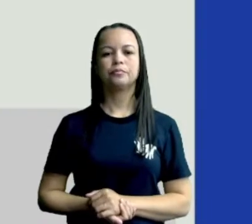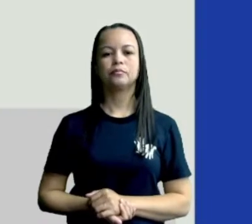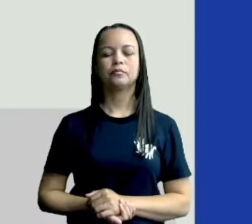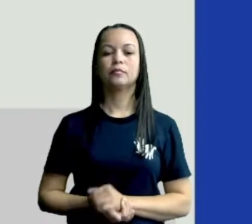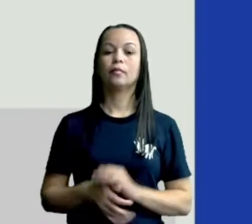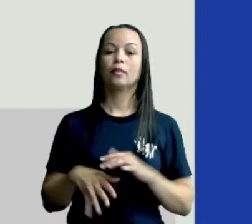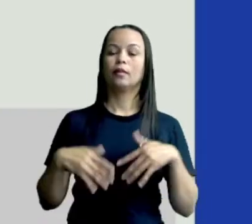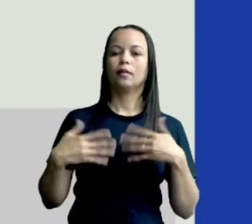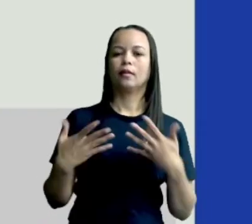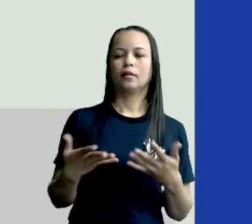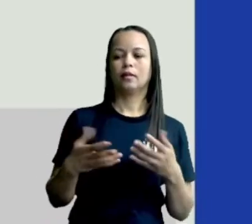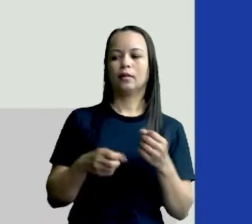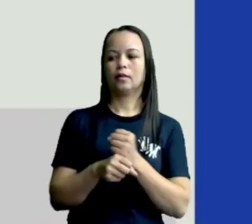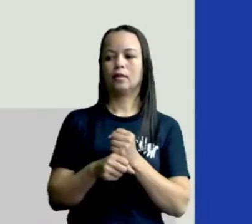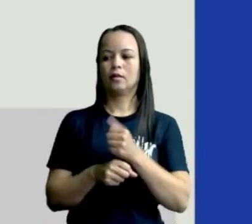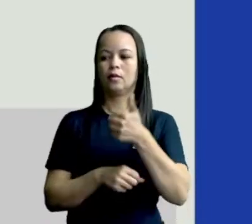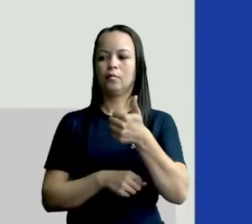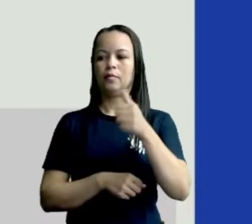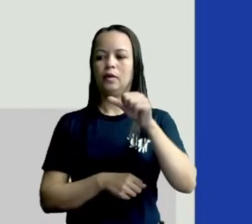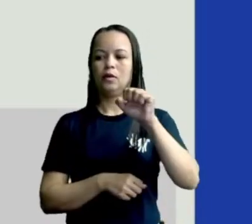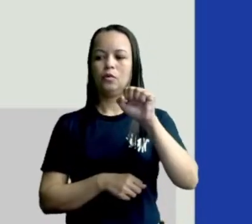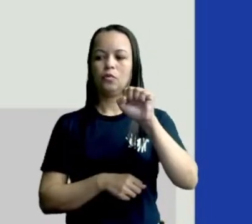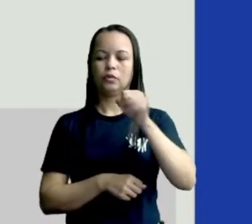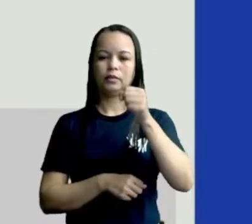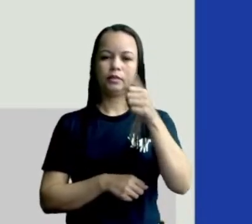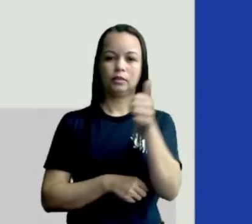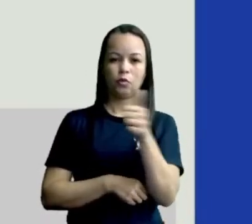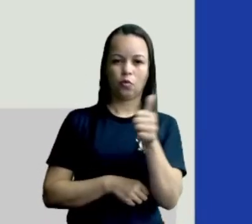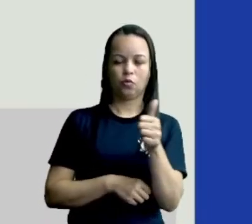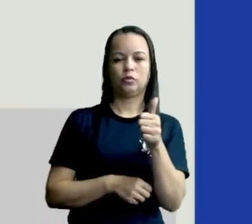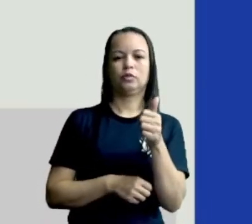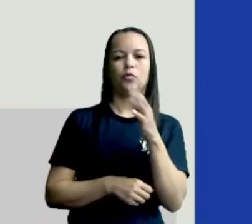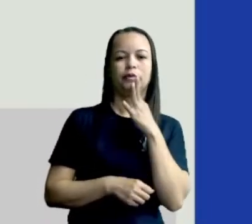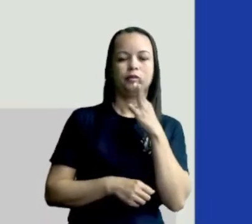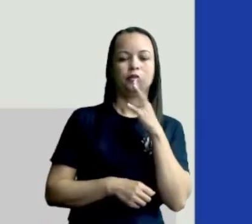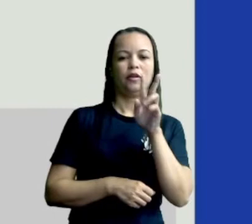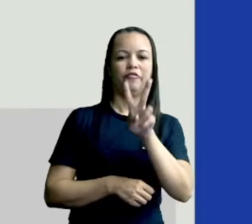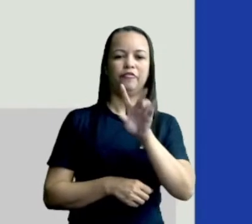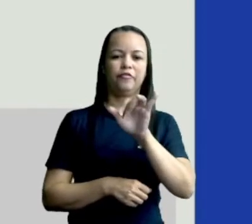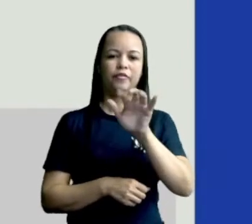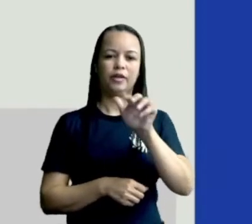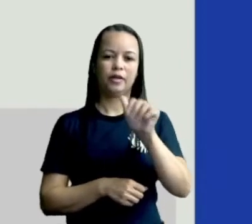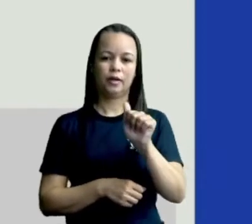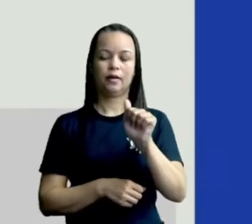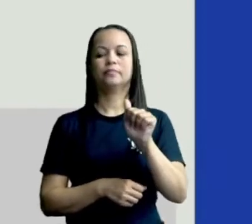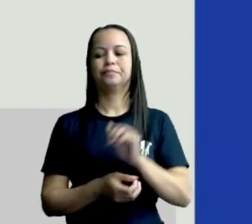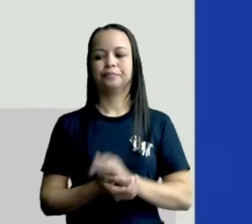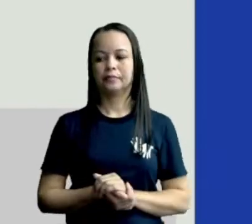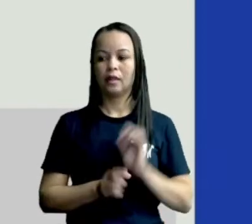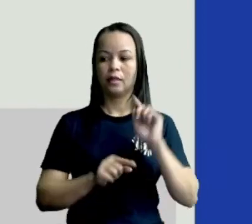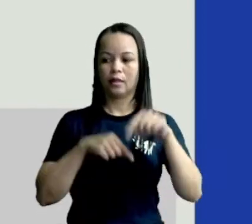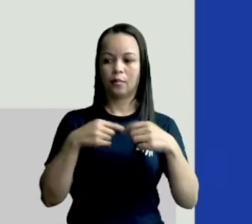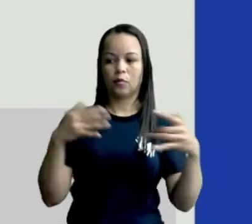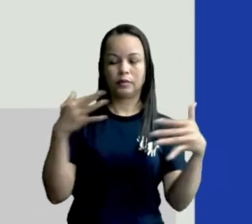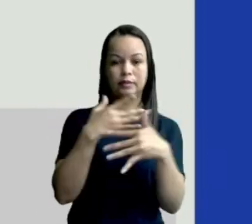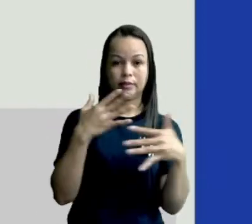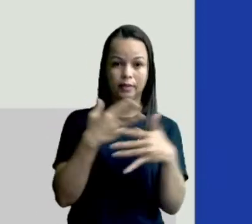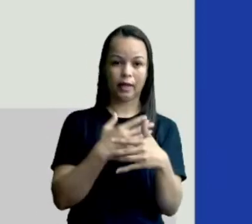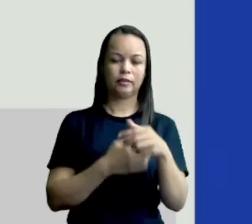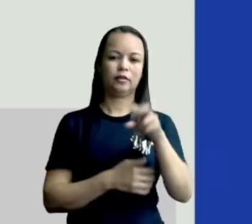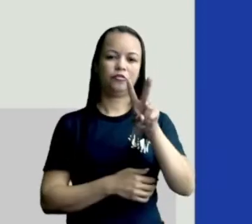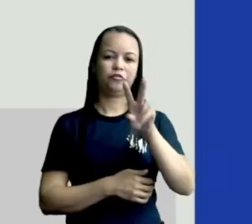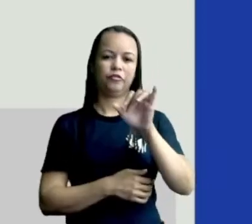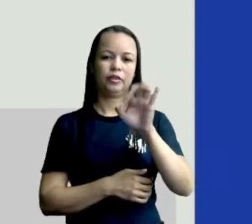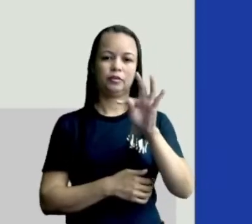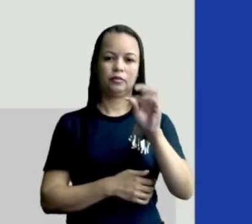em 1811, ficou conhecida como Vila de Santo Antão. Depois, ficou conhecida como Cidade da Vitória,